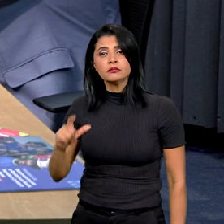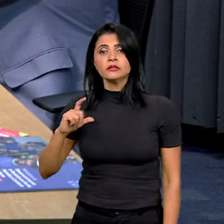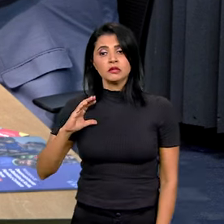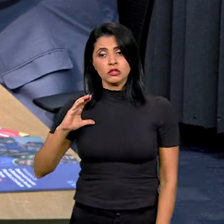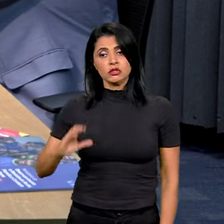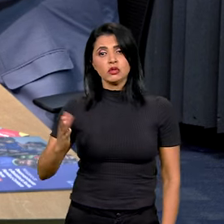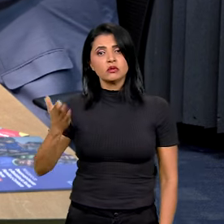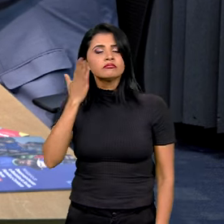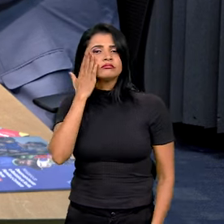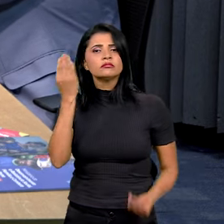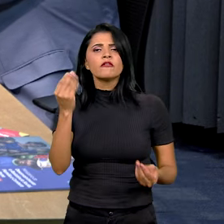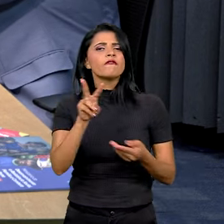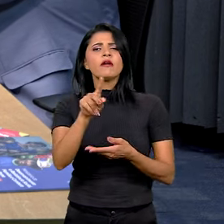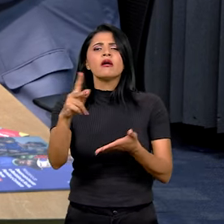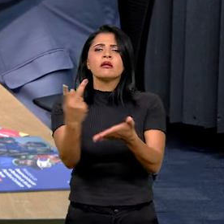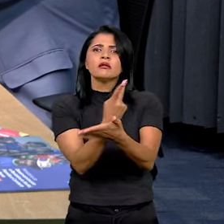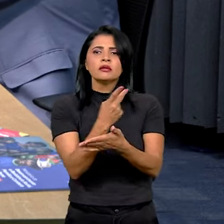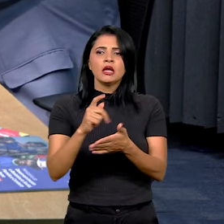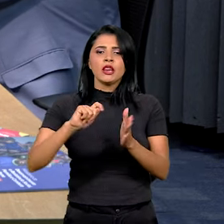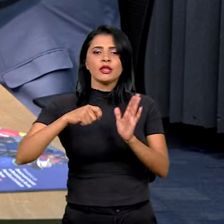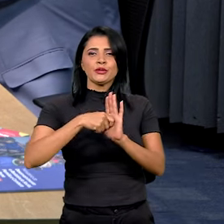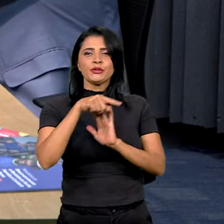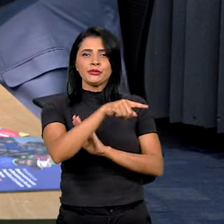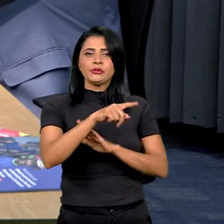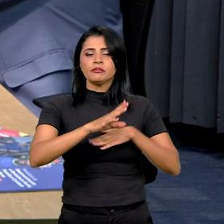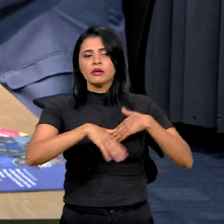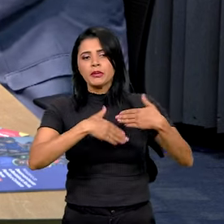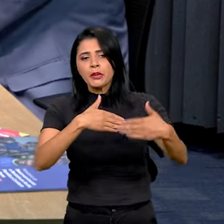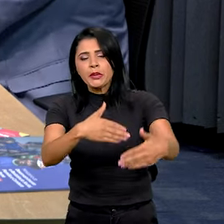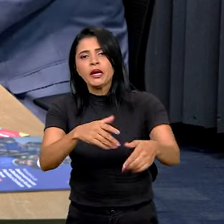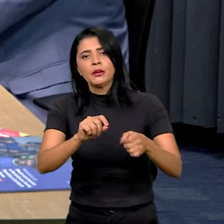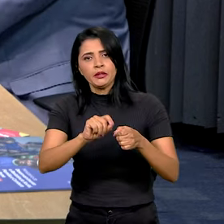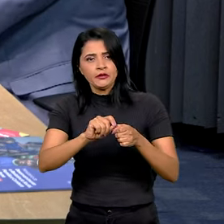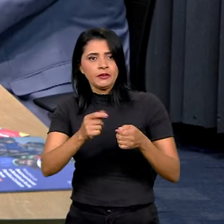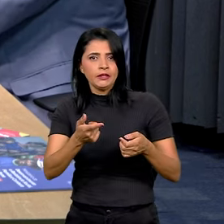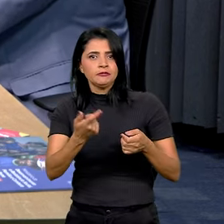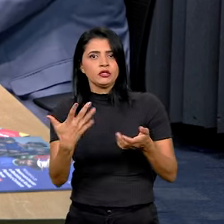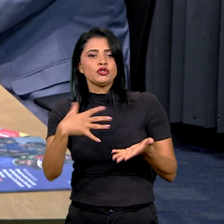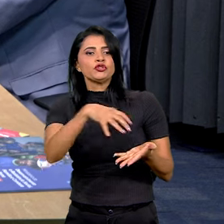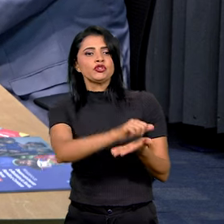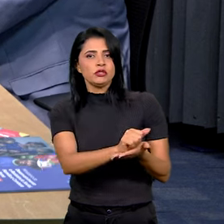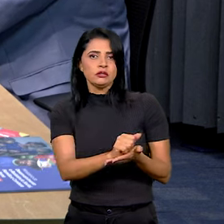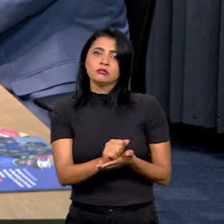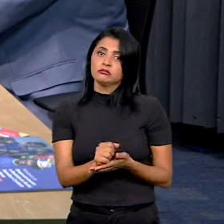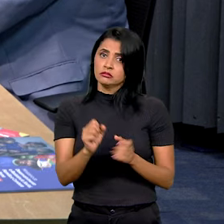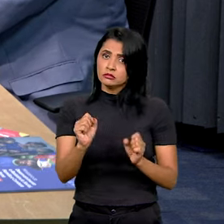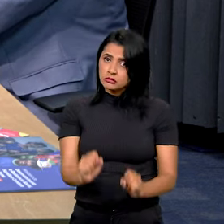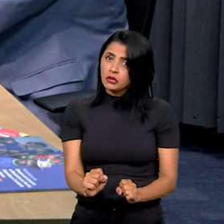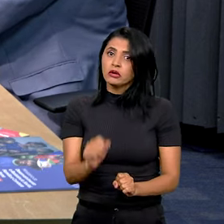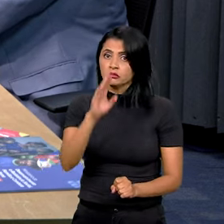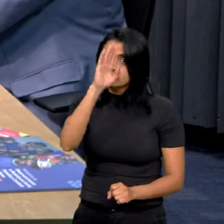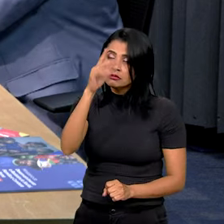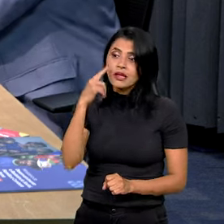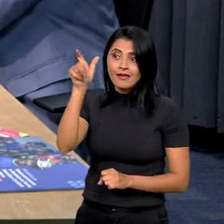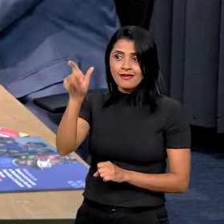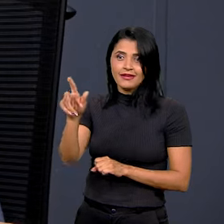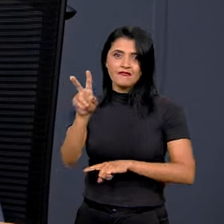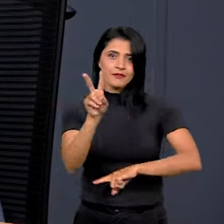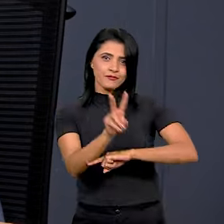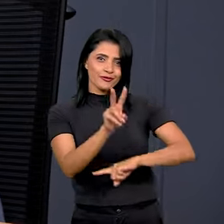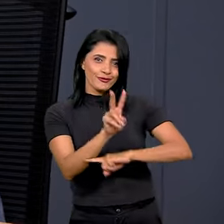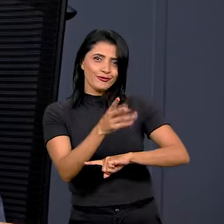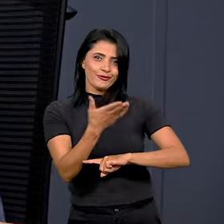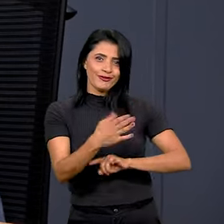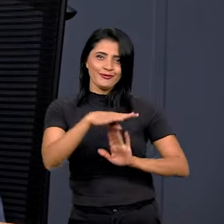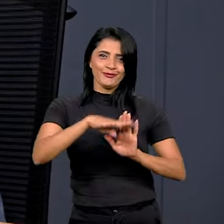possa saber exatamente o que vai acontecer com a denúncia dele na medida que ele a realiza né então isso a gente acha que pode ser talvez o nosso principal guardião